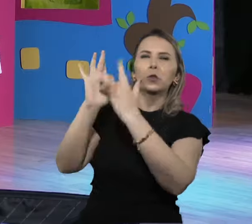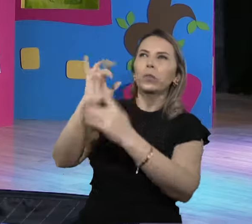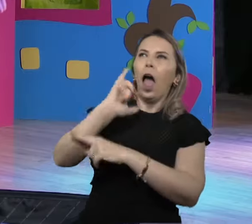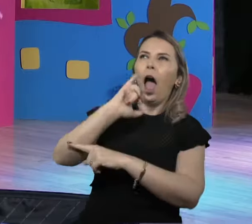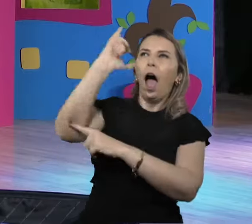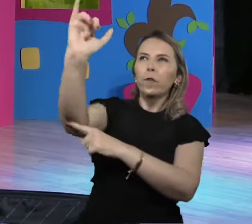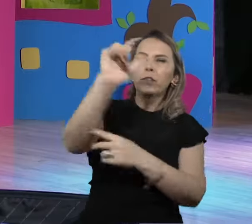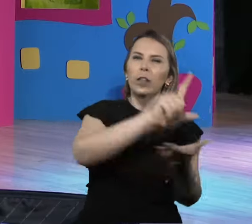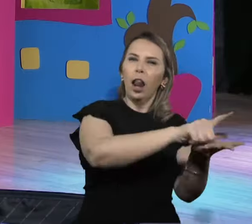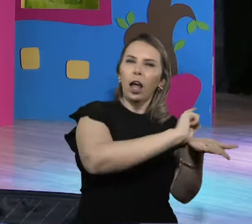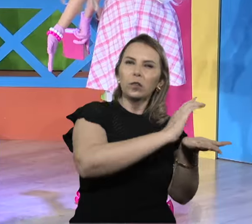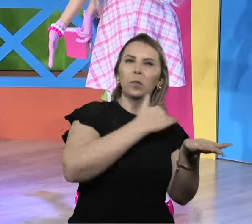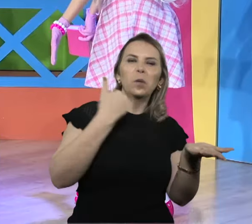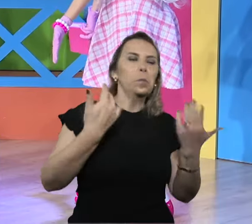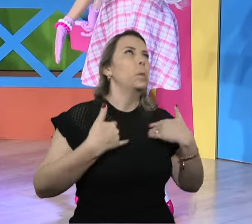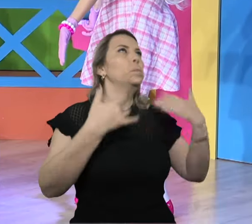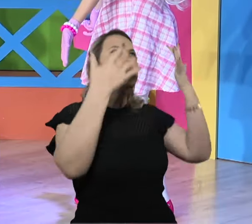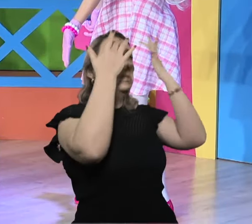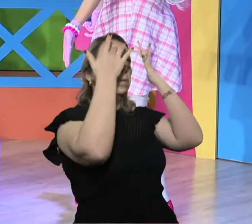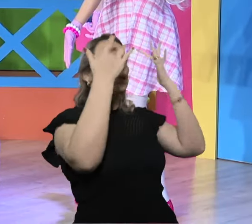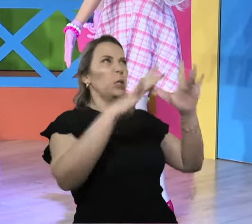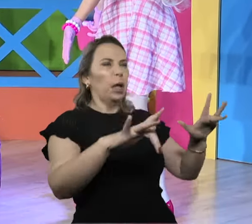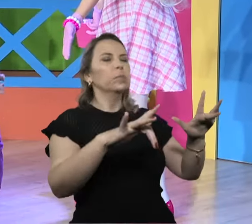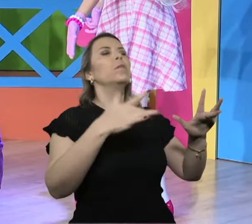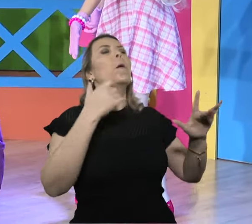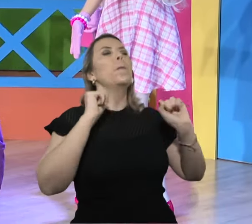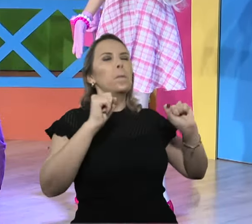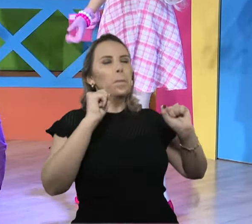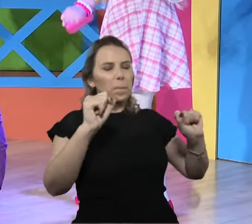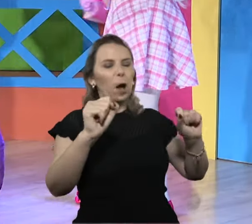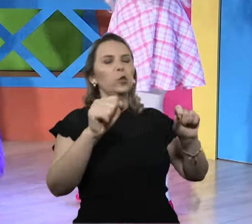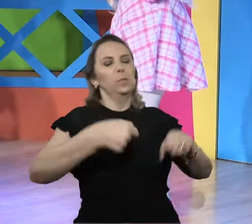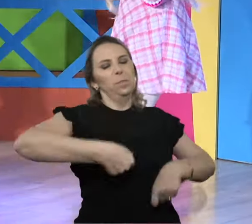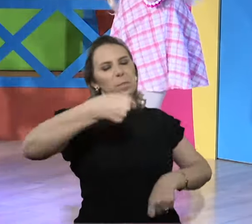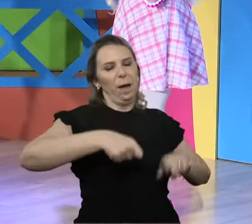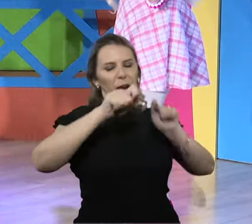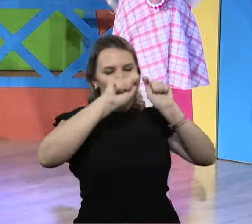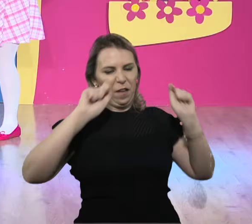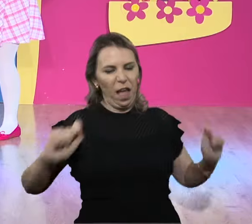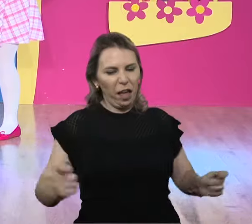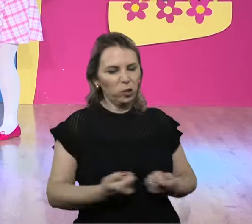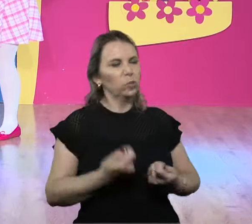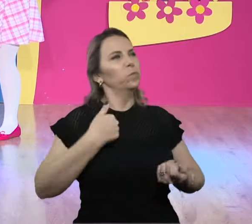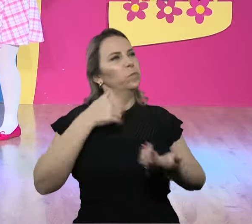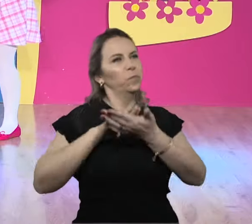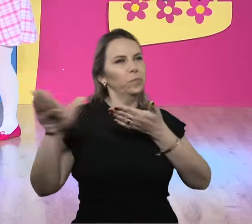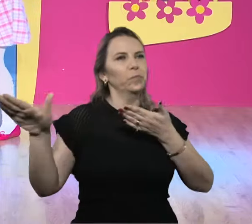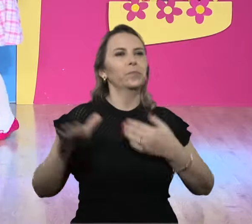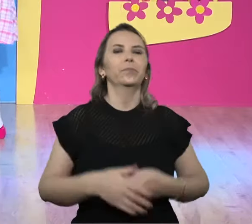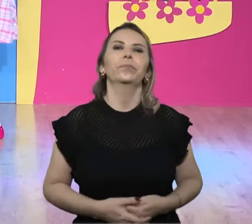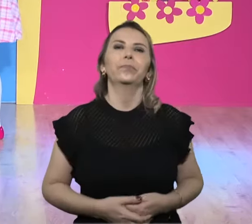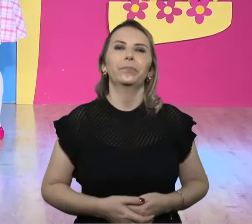falando que Lázaro tinha morrido? Não sei! Fecha a mala, pamonha!